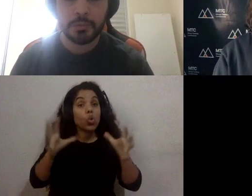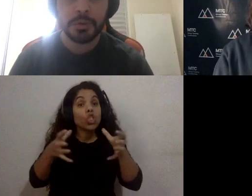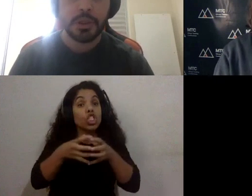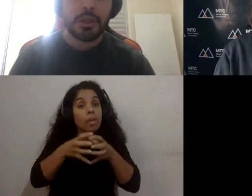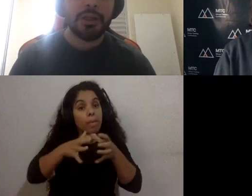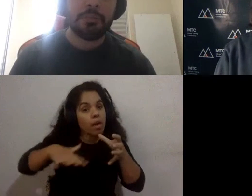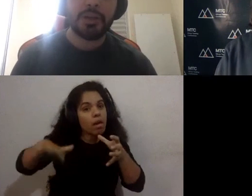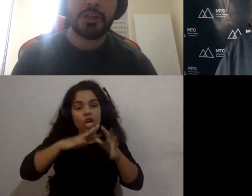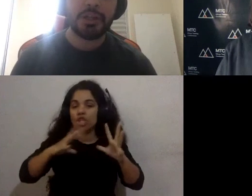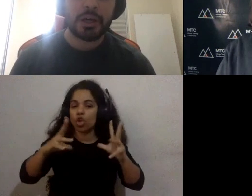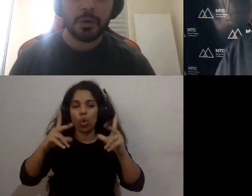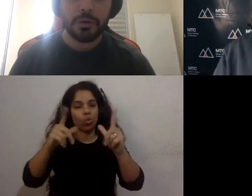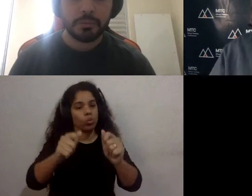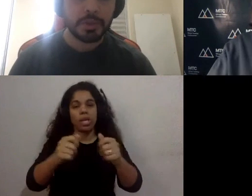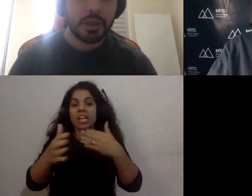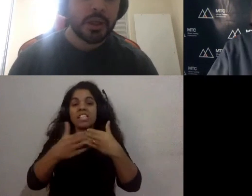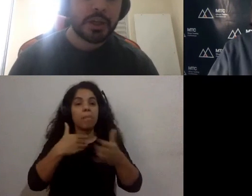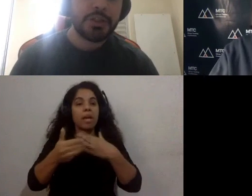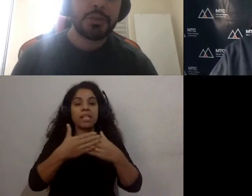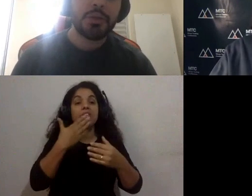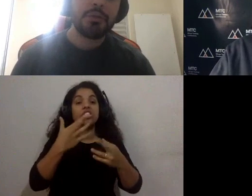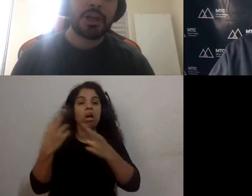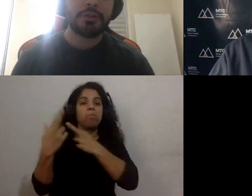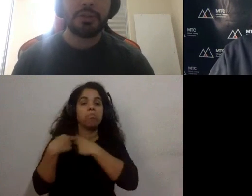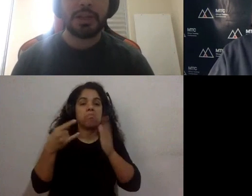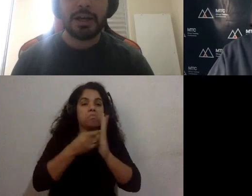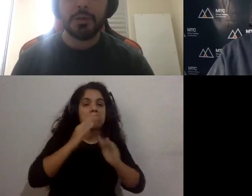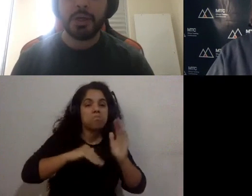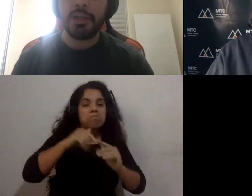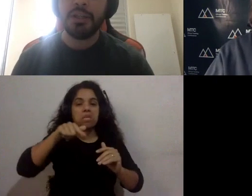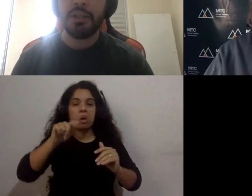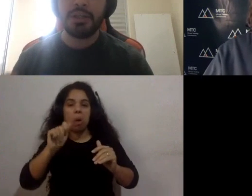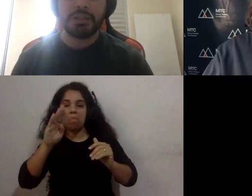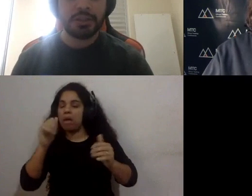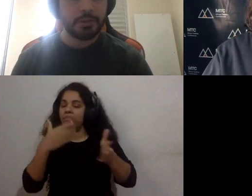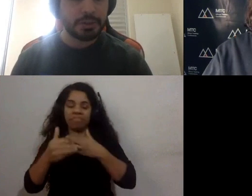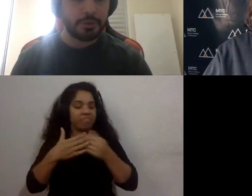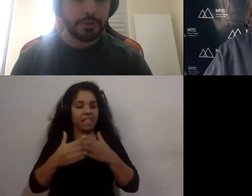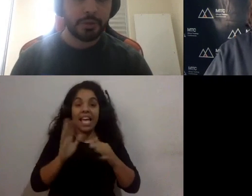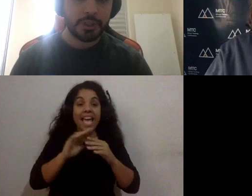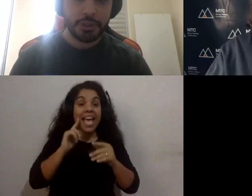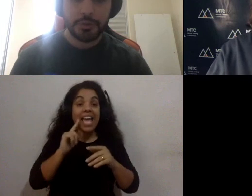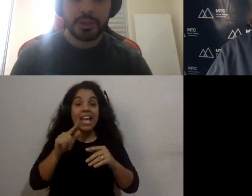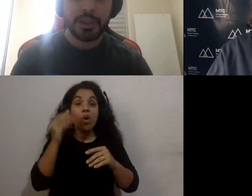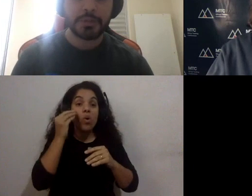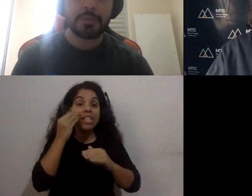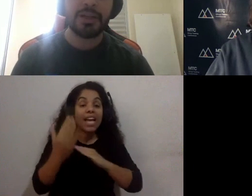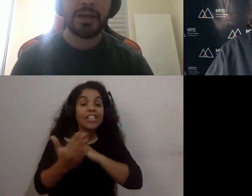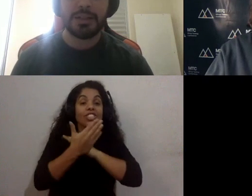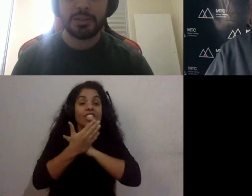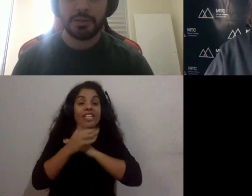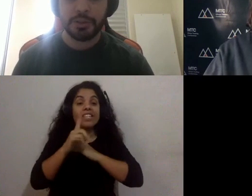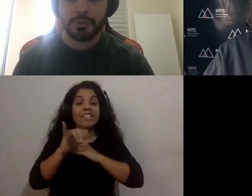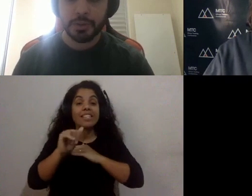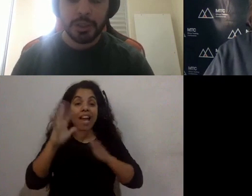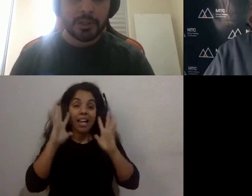todo, independente da role. Eu acredito que o teste unitário, ele guia a decisão do desenvolvedor, e a gente usa isso para guiar a